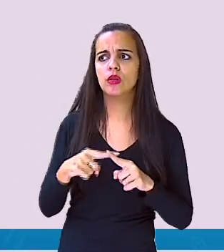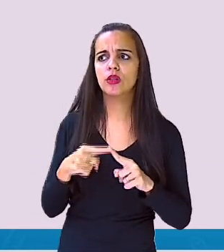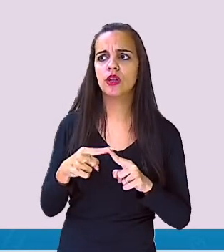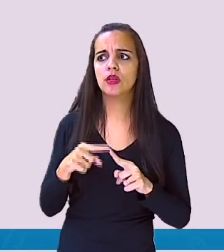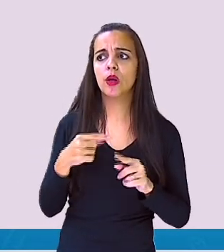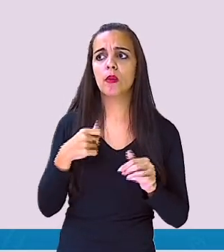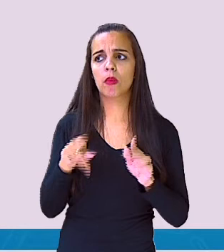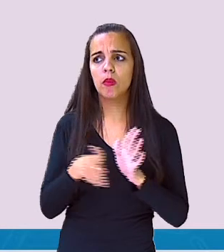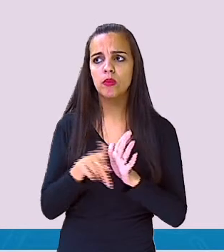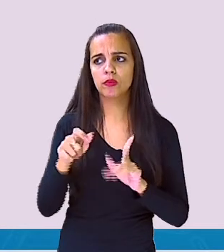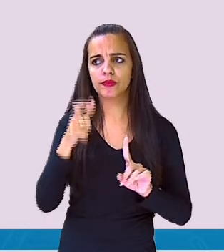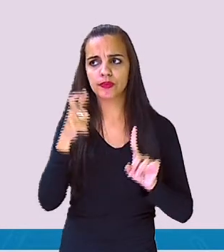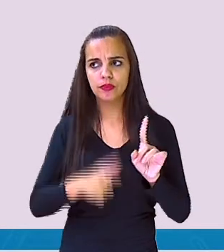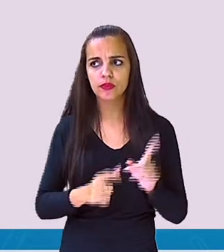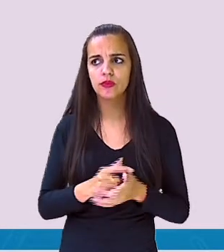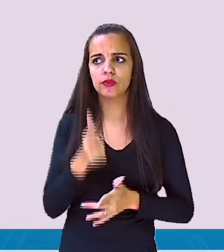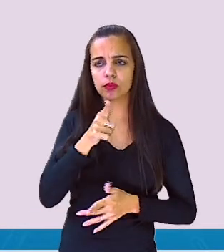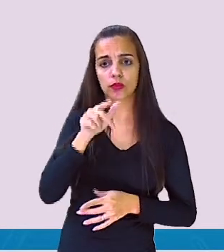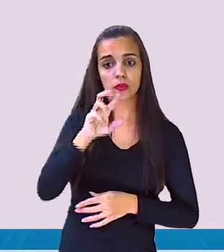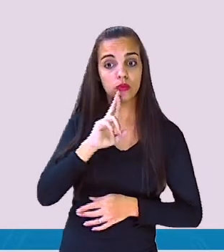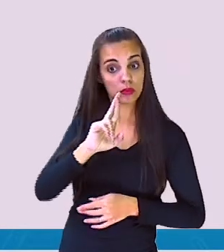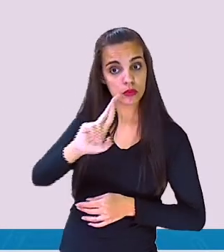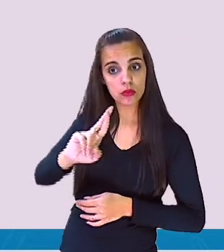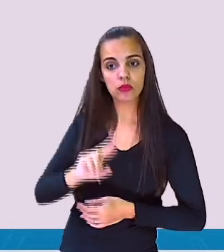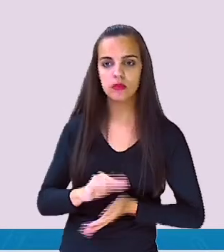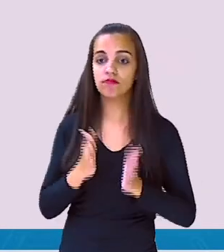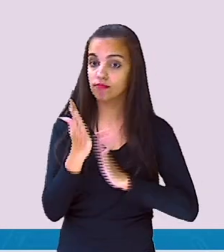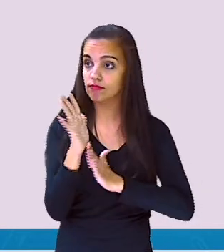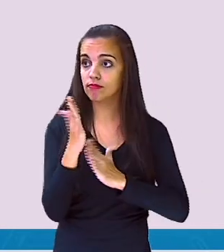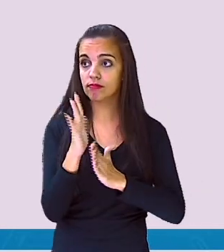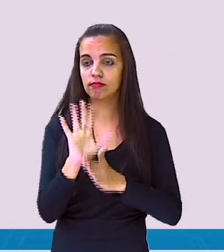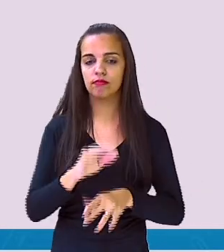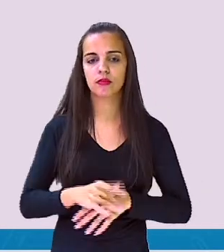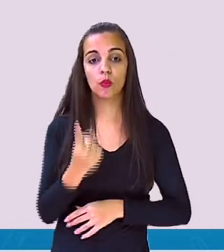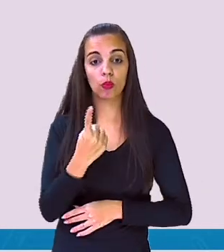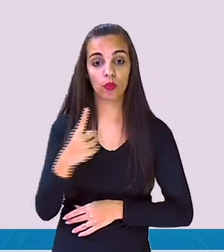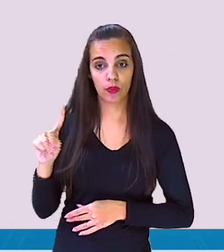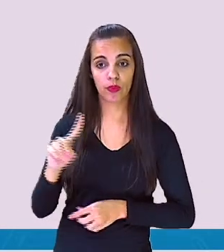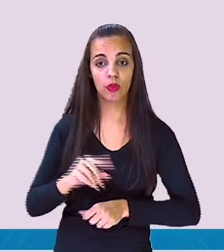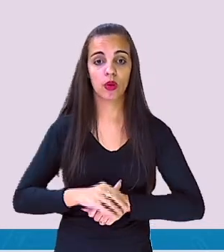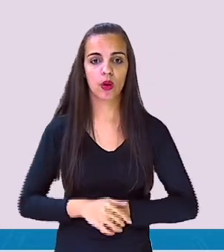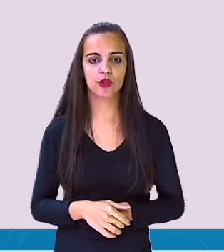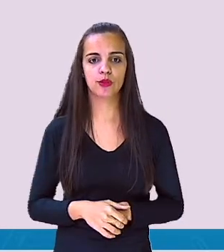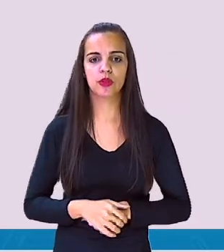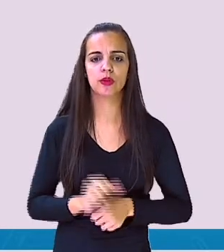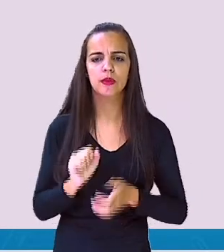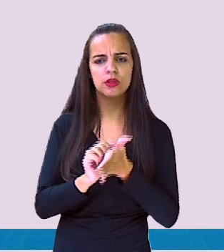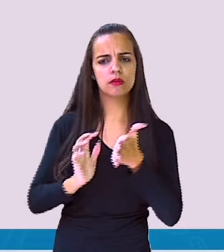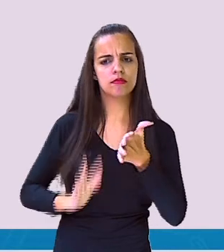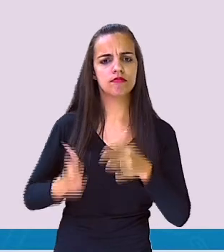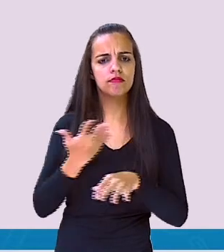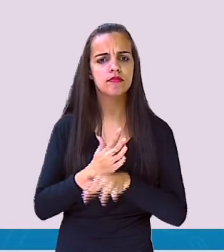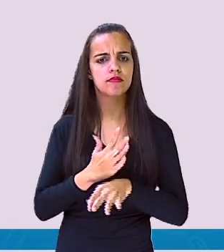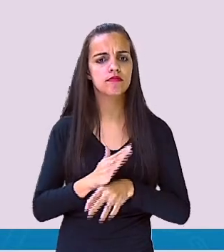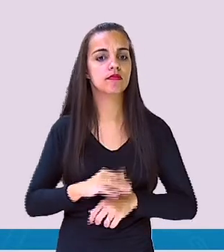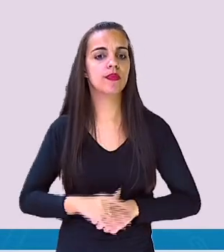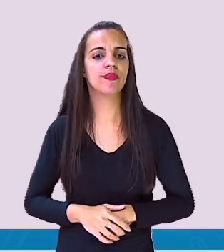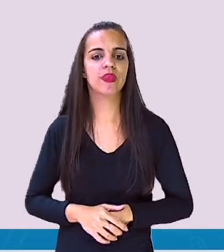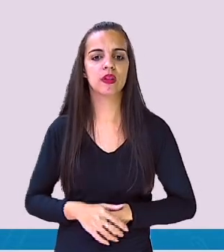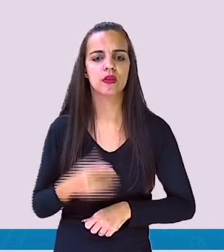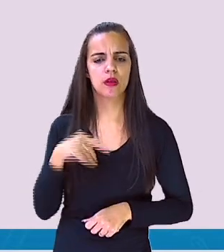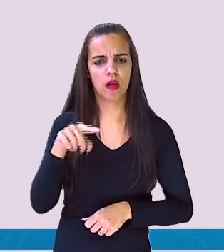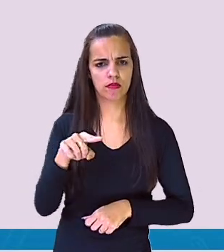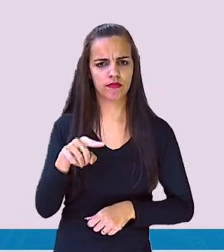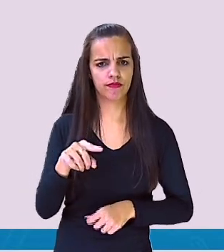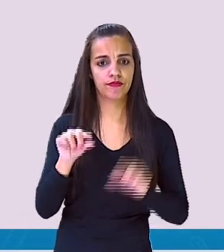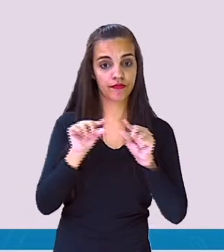sem sujeito. Parabéns, você que conseguiu responder. Última aí para terminar essa atividade. Nas